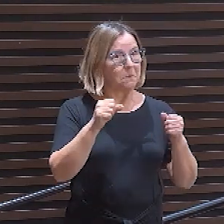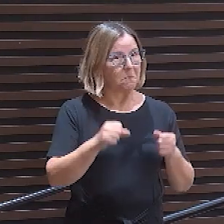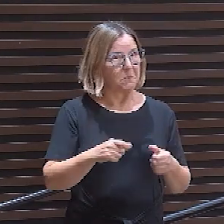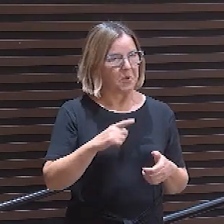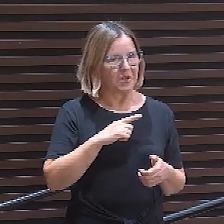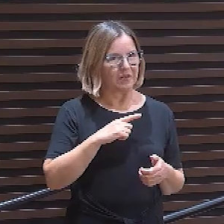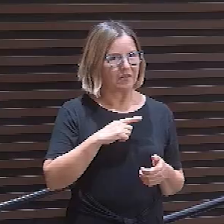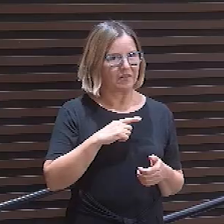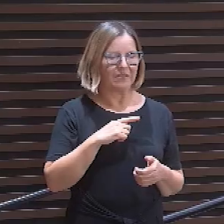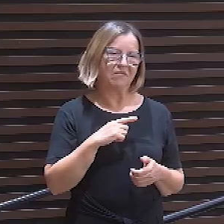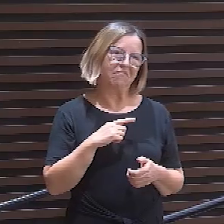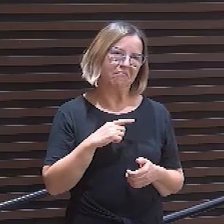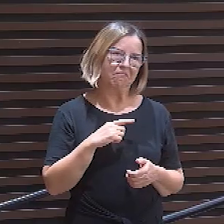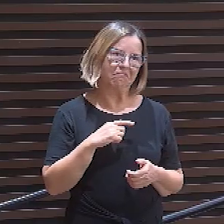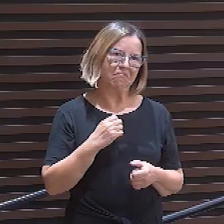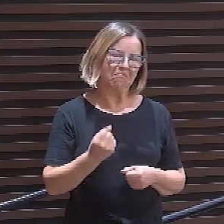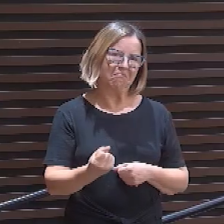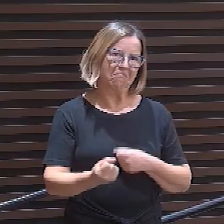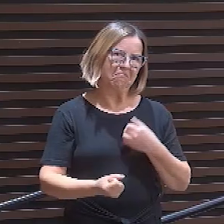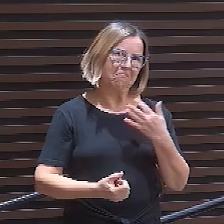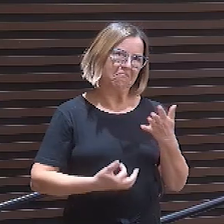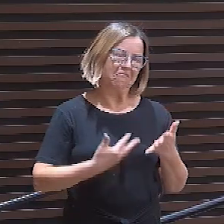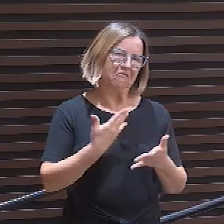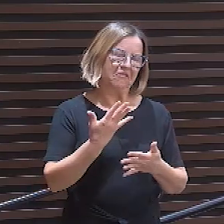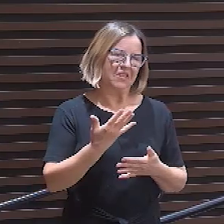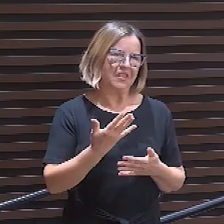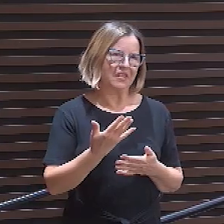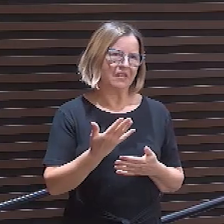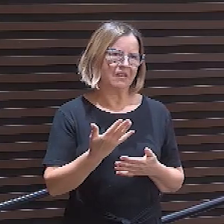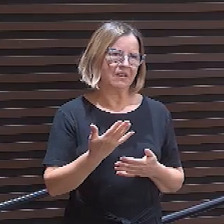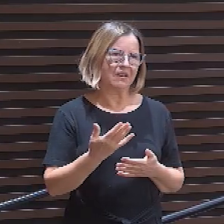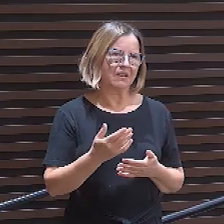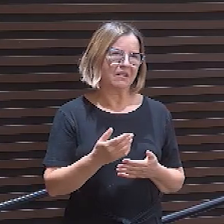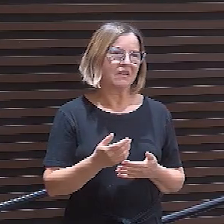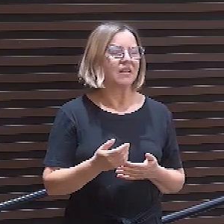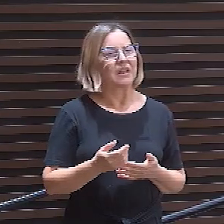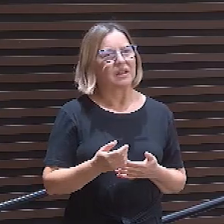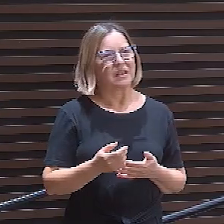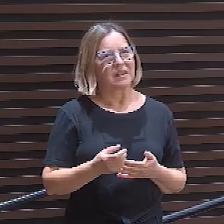manifestações da capacidade humana